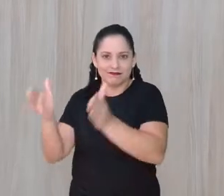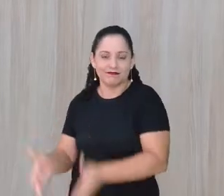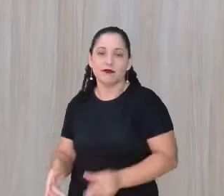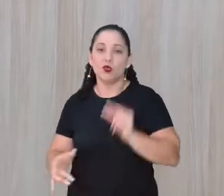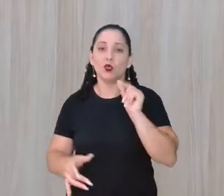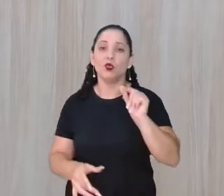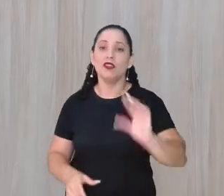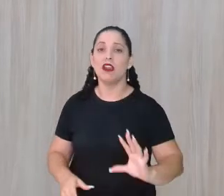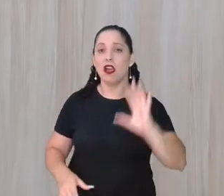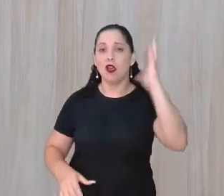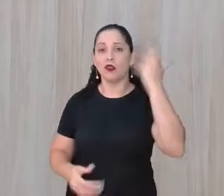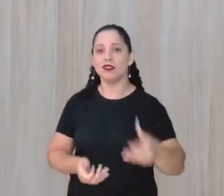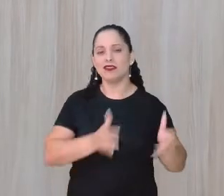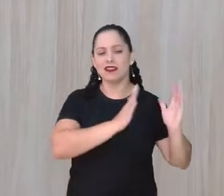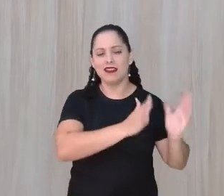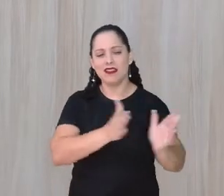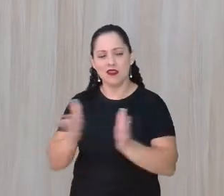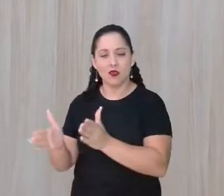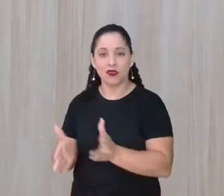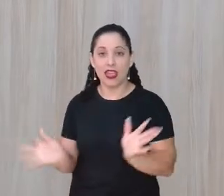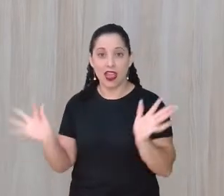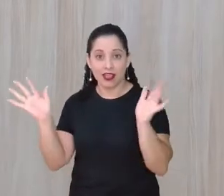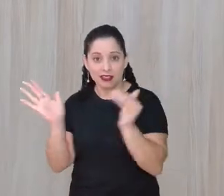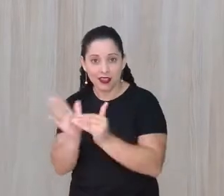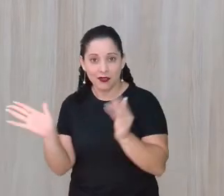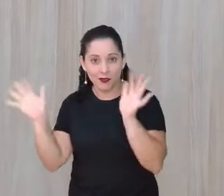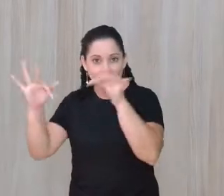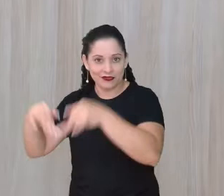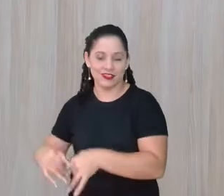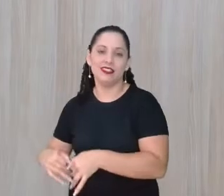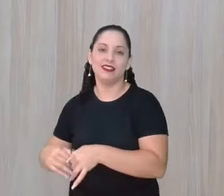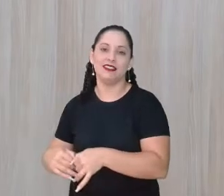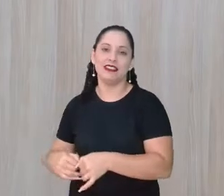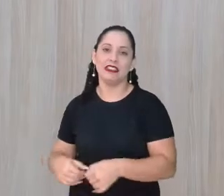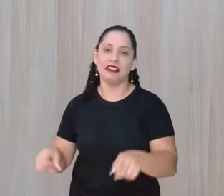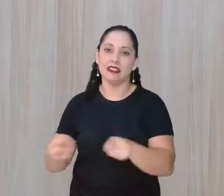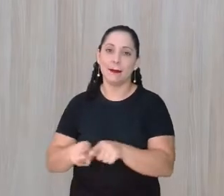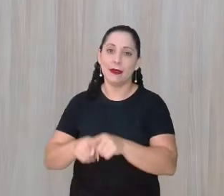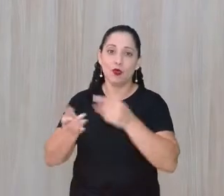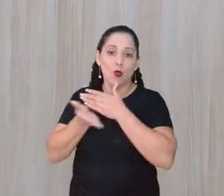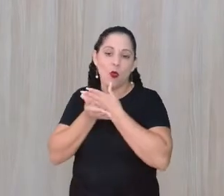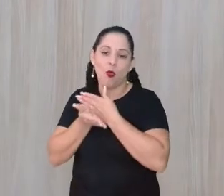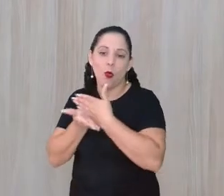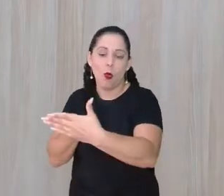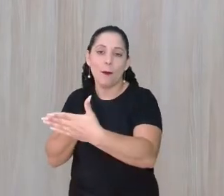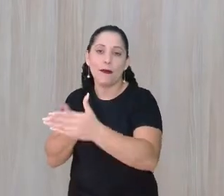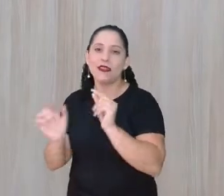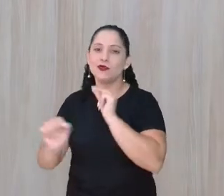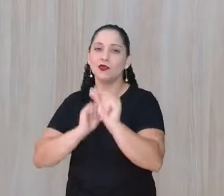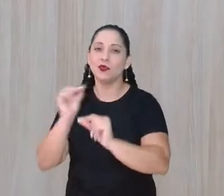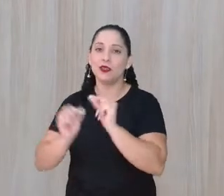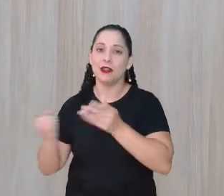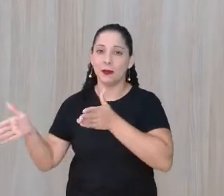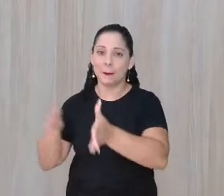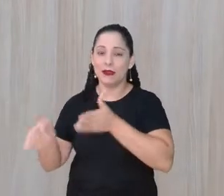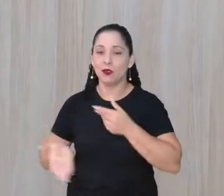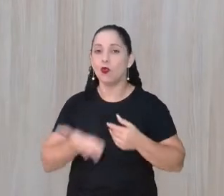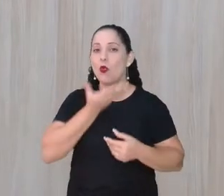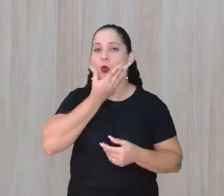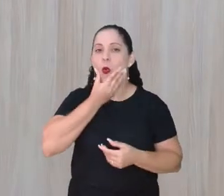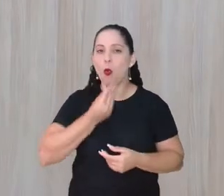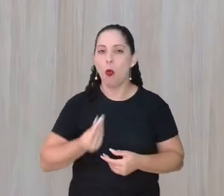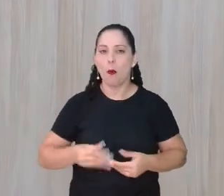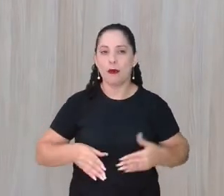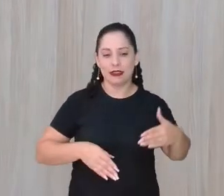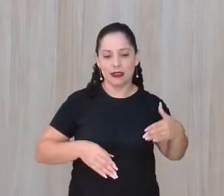A gente vai entender como se deu o finzinho e o início de uma era que foi a era napoleônica,